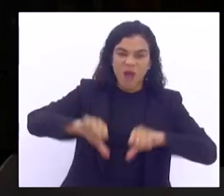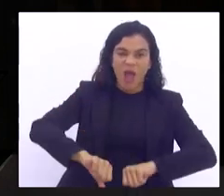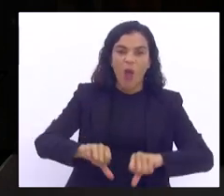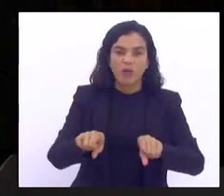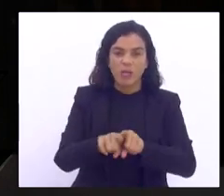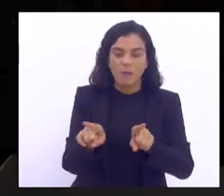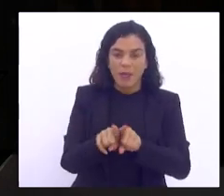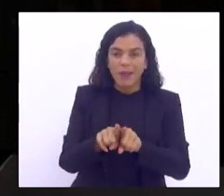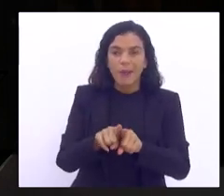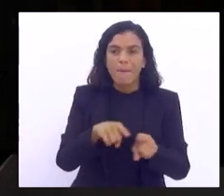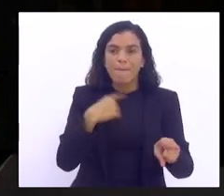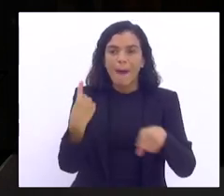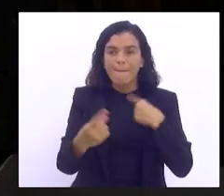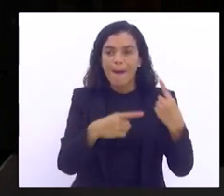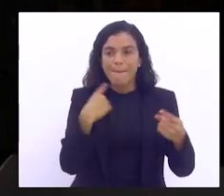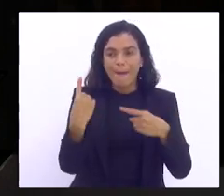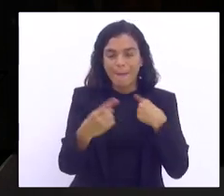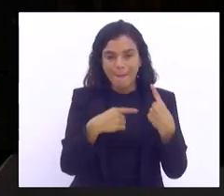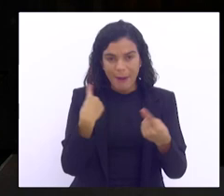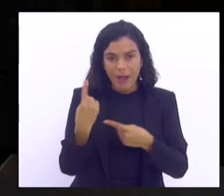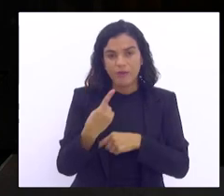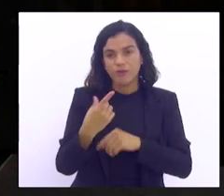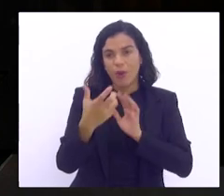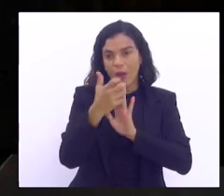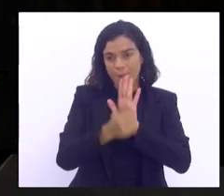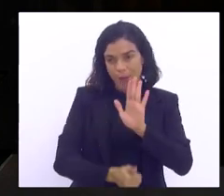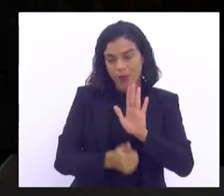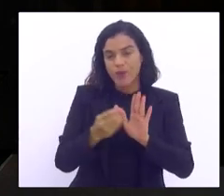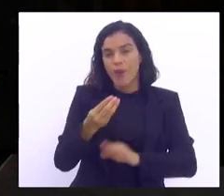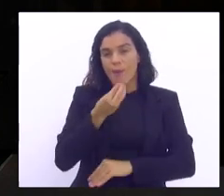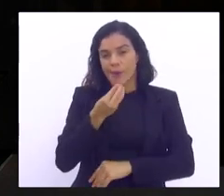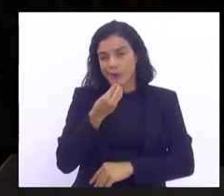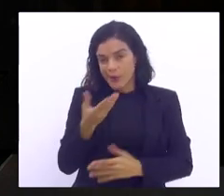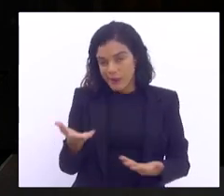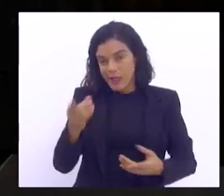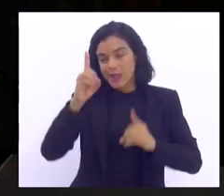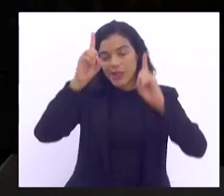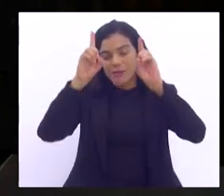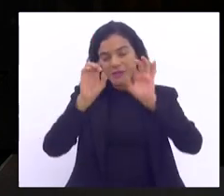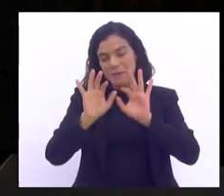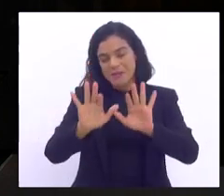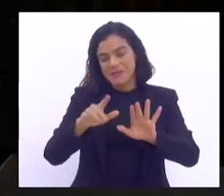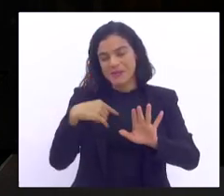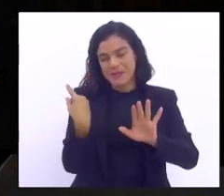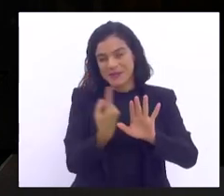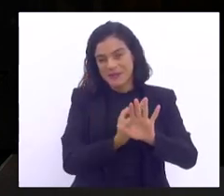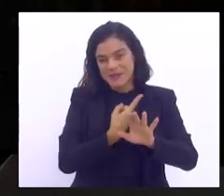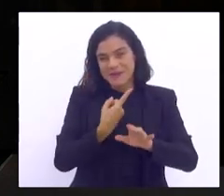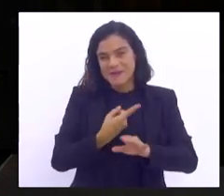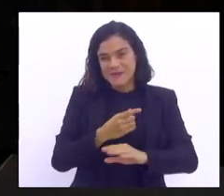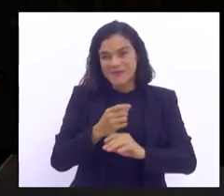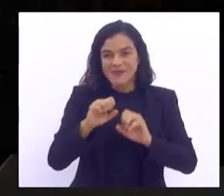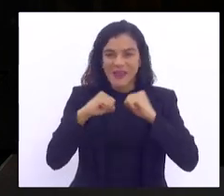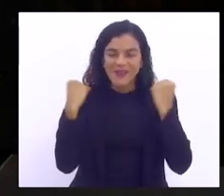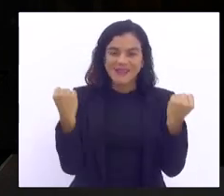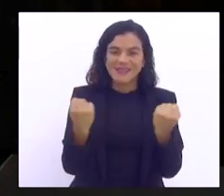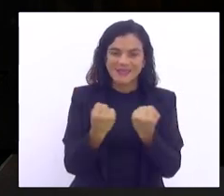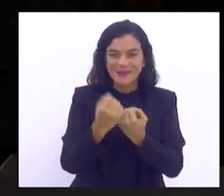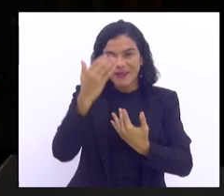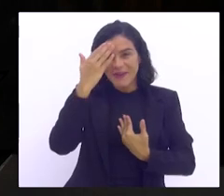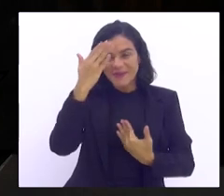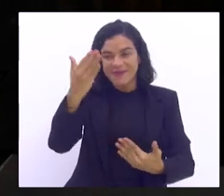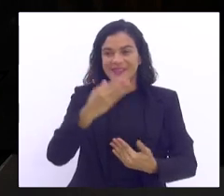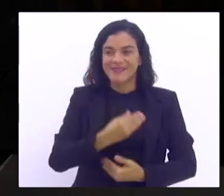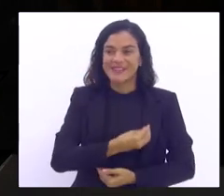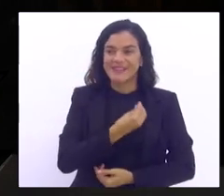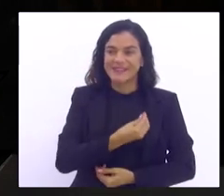barbárie que podem encontrar no aborto a sua janela de oportunidade. Que Deus abençoe a todos. Vamos juntos ao longo do seminário. Muito obrigado pela